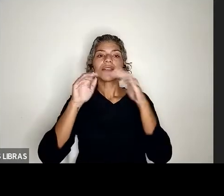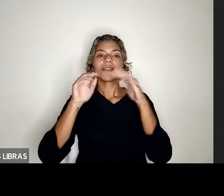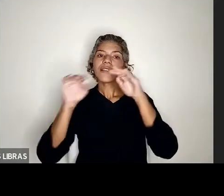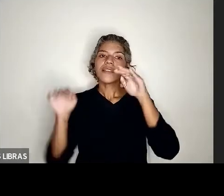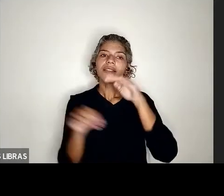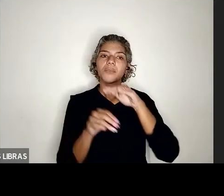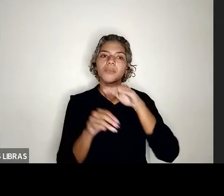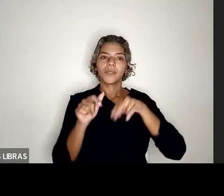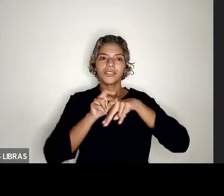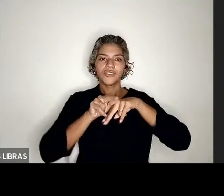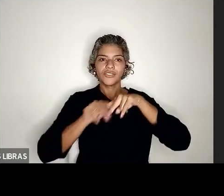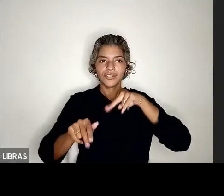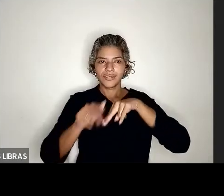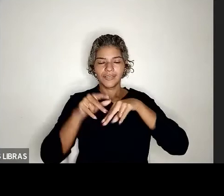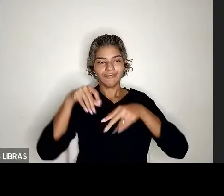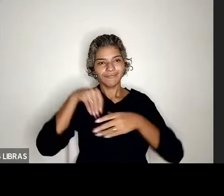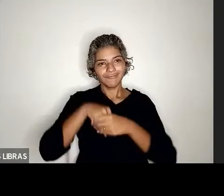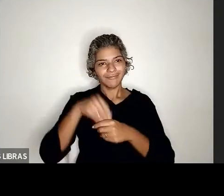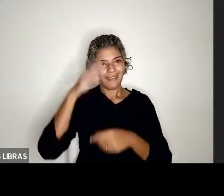como isso